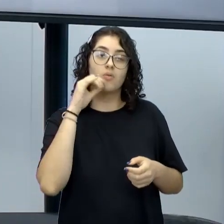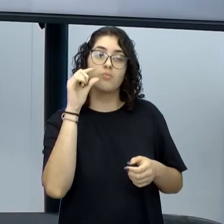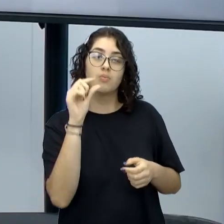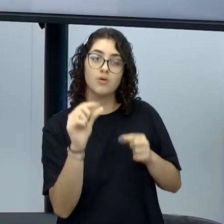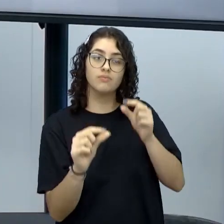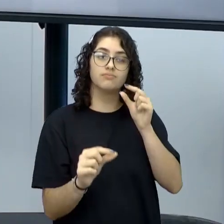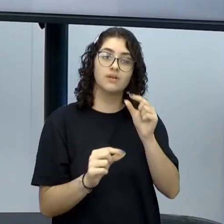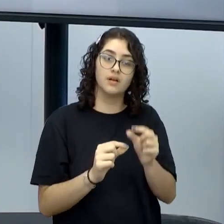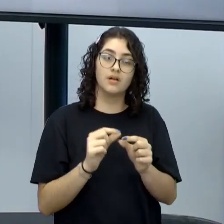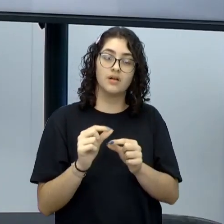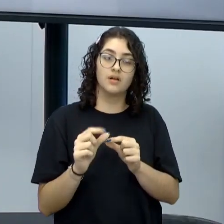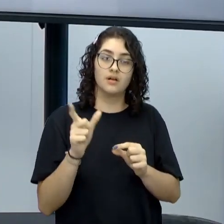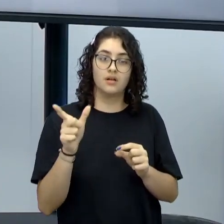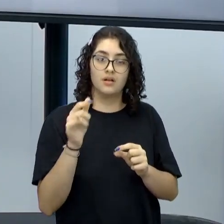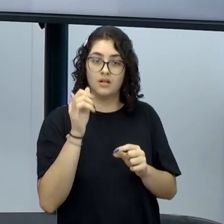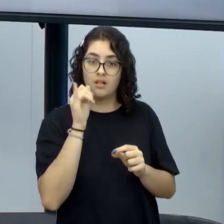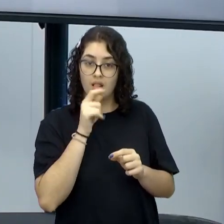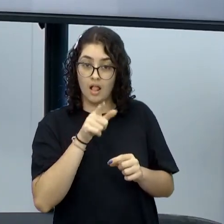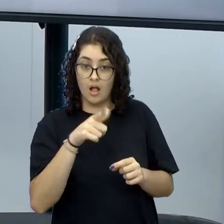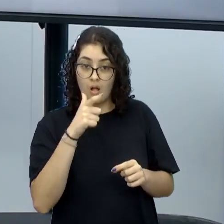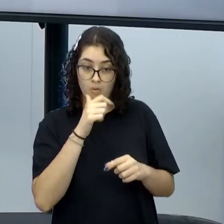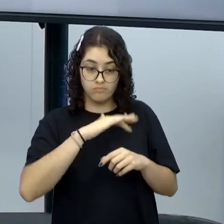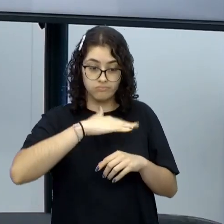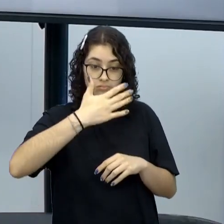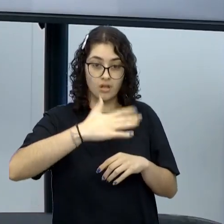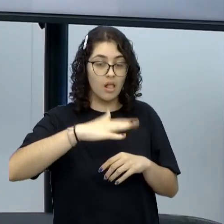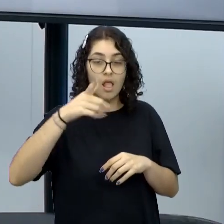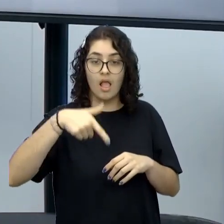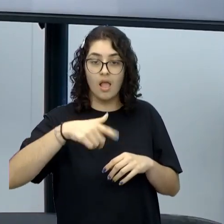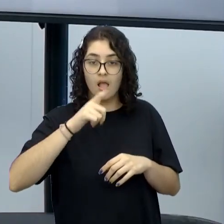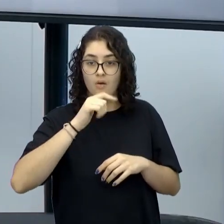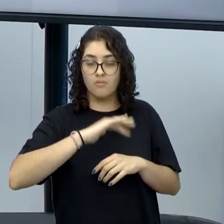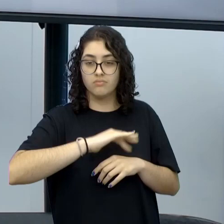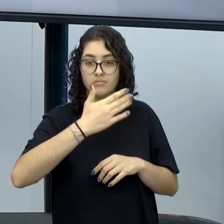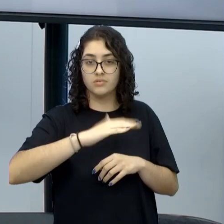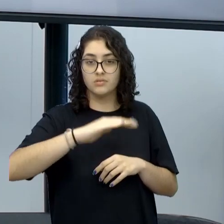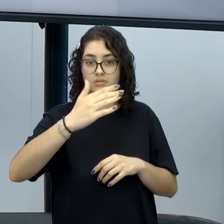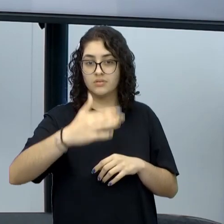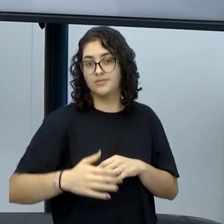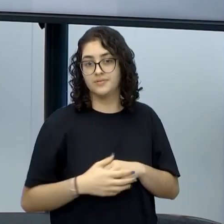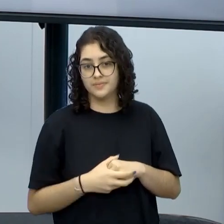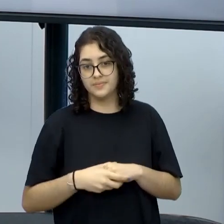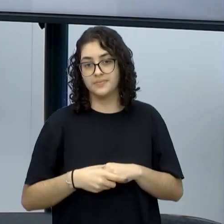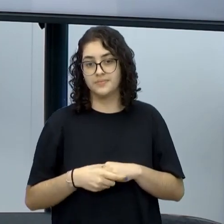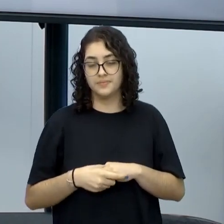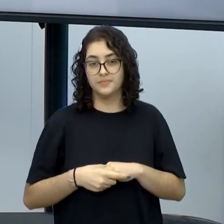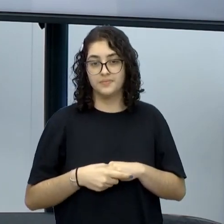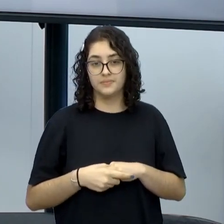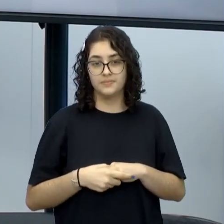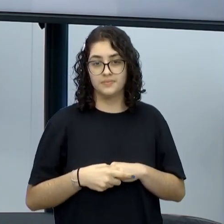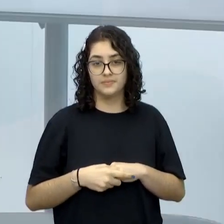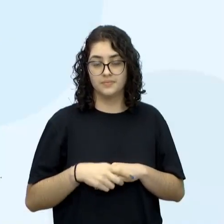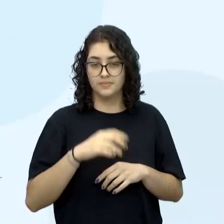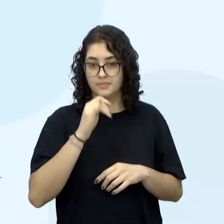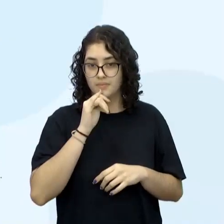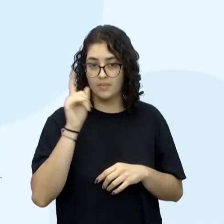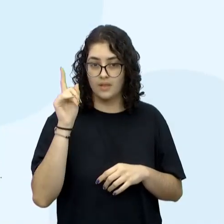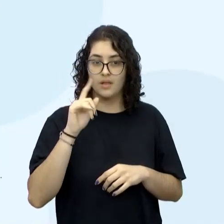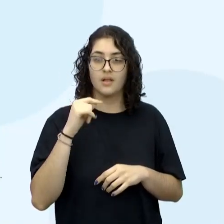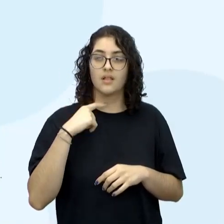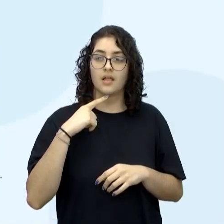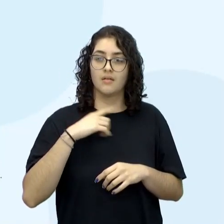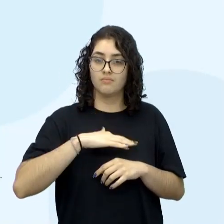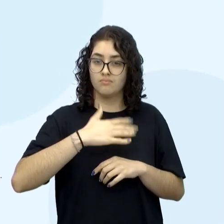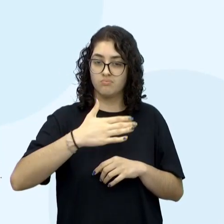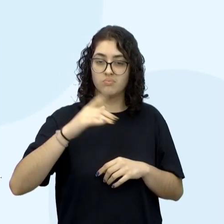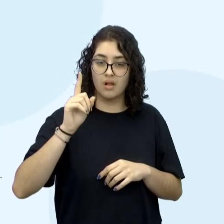infiltrando, entre outros processos. Quando a gente fala da erosão fluvial, ali existe um rio. Tá aí o Grand Canyon, que não nos deixa mentir, não é mesmo? O Grand Canyon, a ideia do Grand Canyon